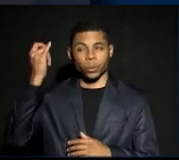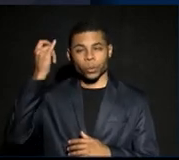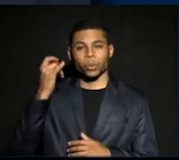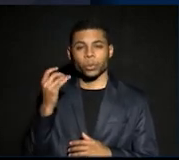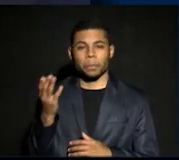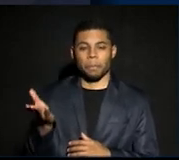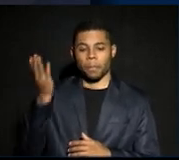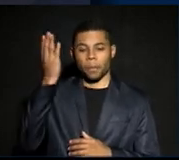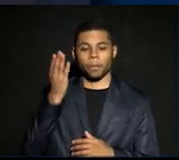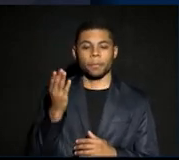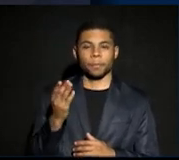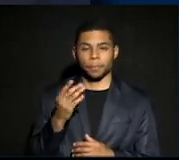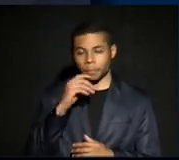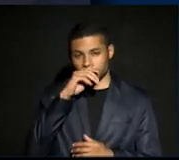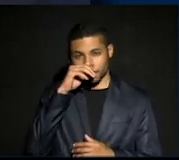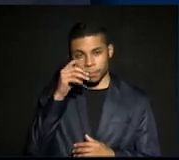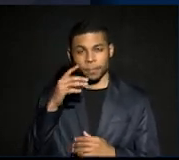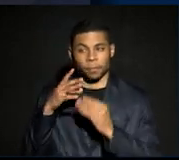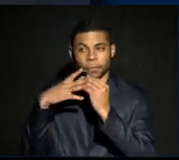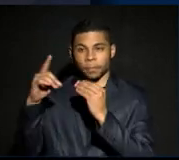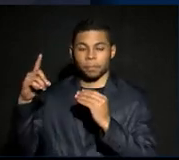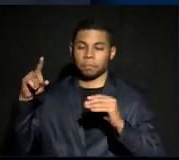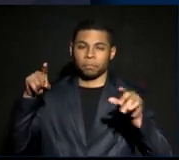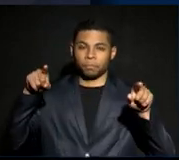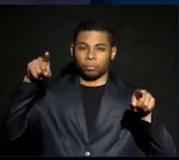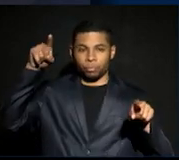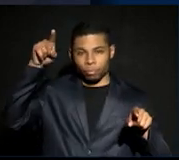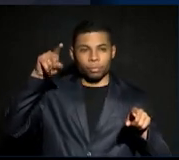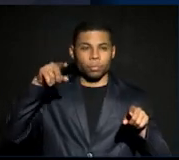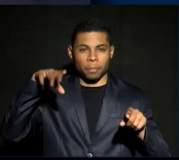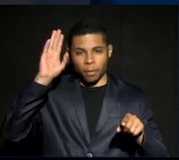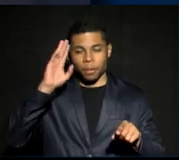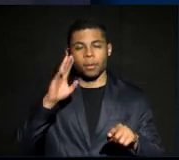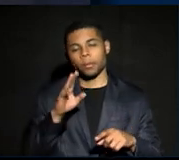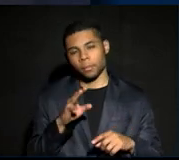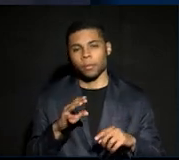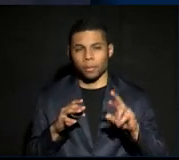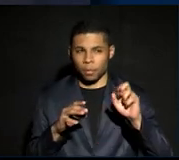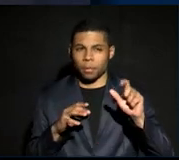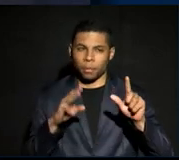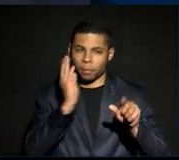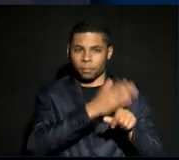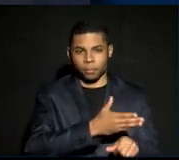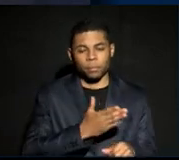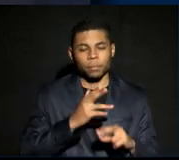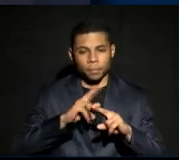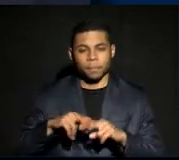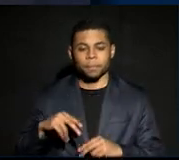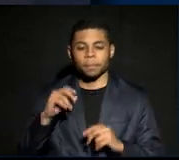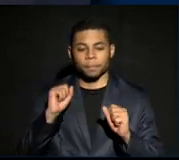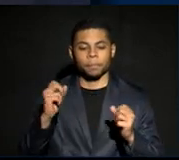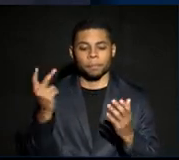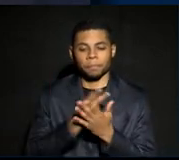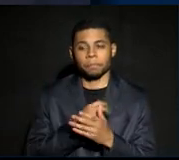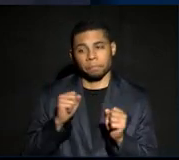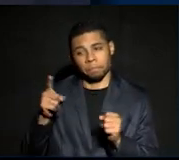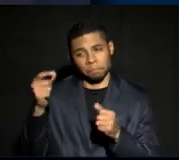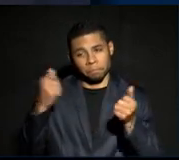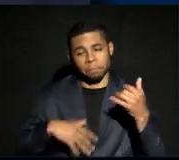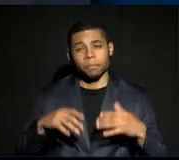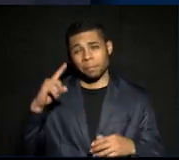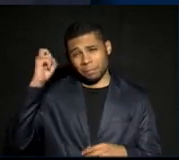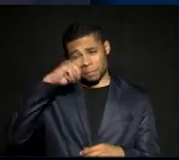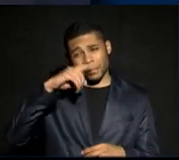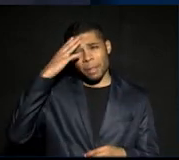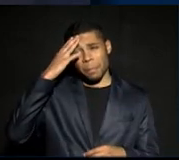maior, que valorizou o dólar frente a todas as moedas, inclusive o real. Mas eu acho, Stephanie, que isso pode acontecer. É